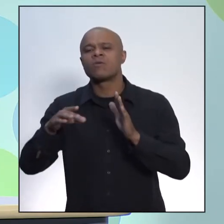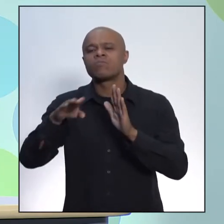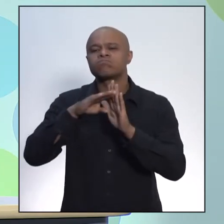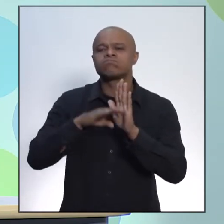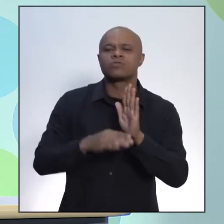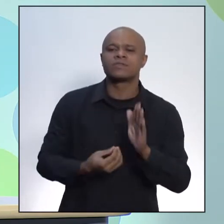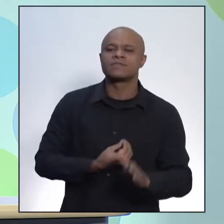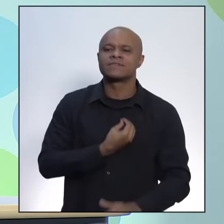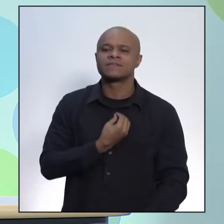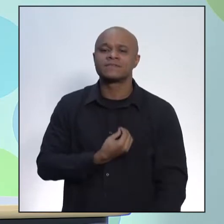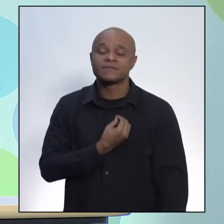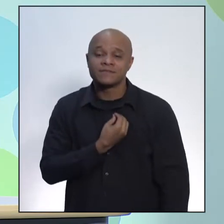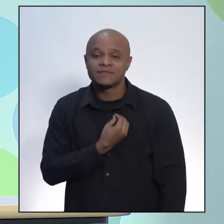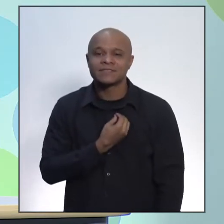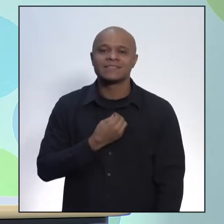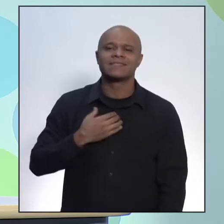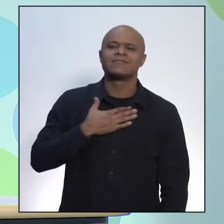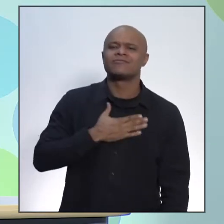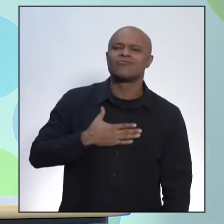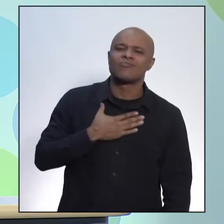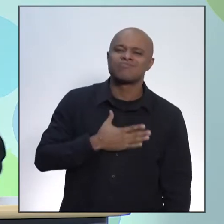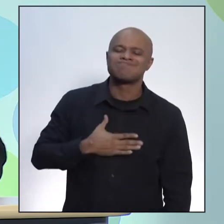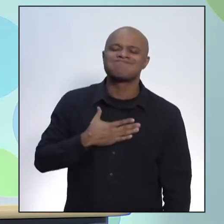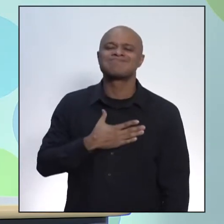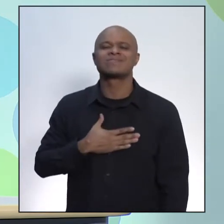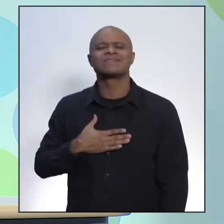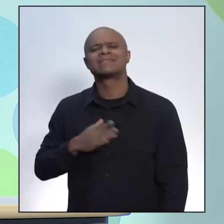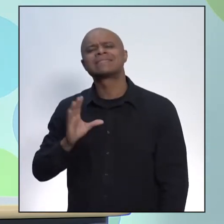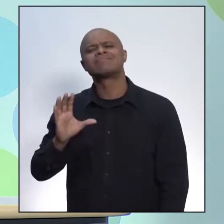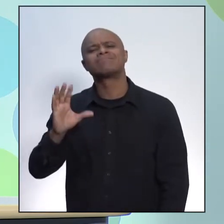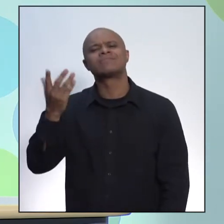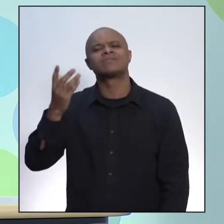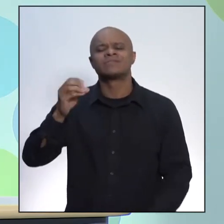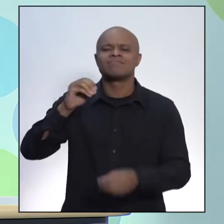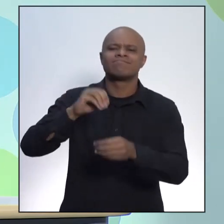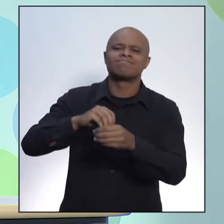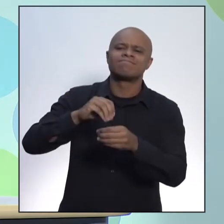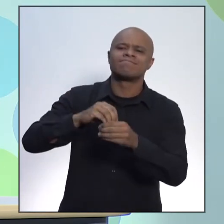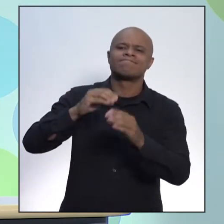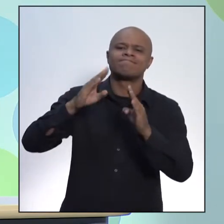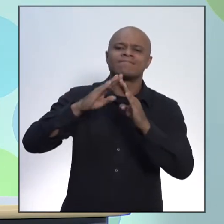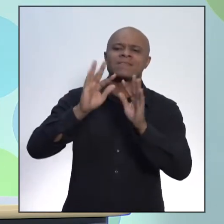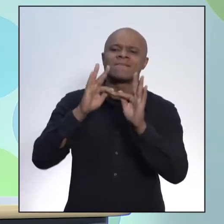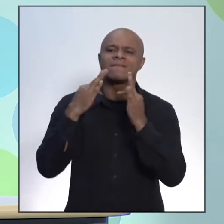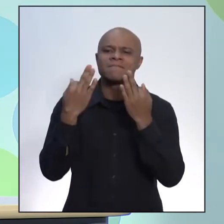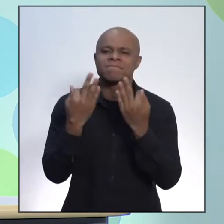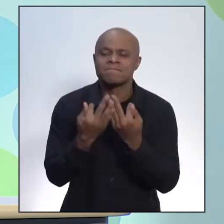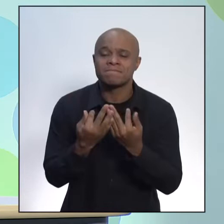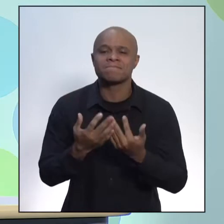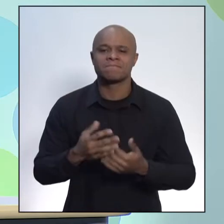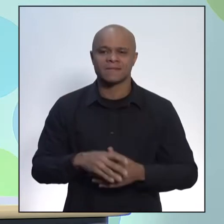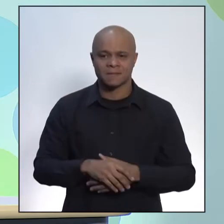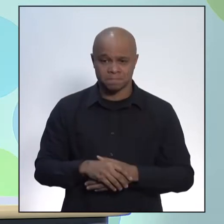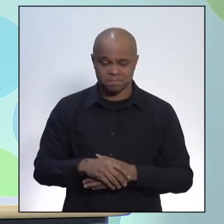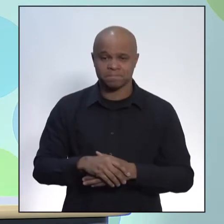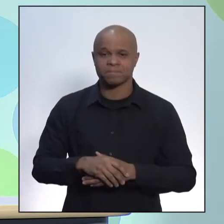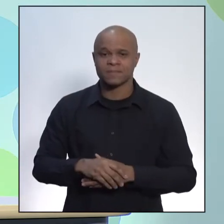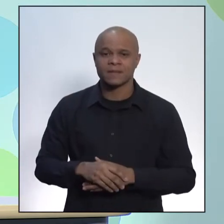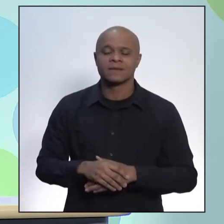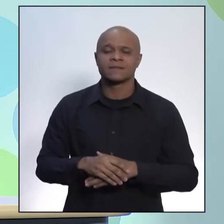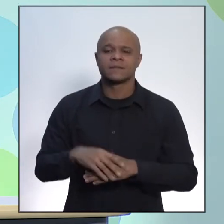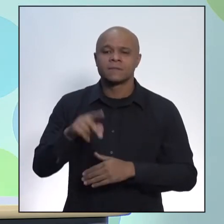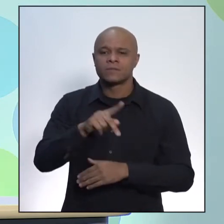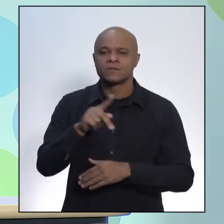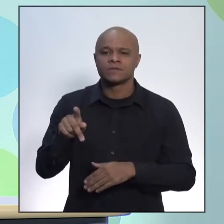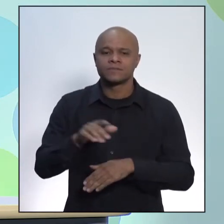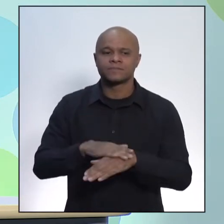aluno, o que ele gosta, o que está acontecendo lá na casa dele. Eu, conversando com alguns